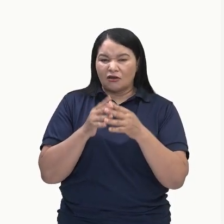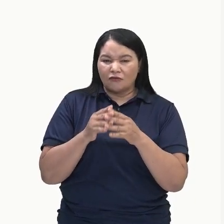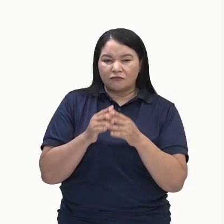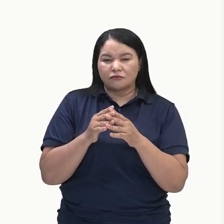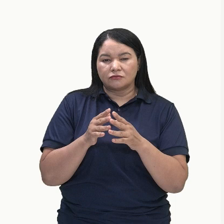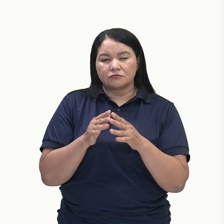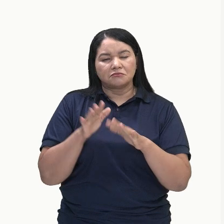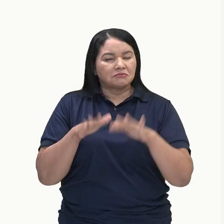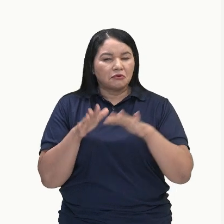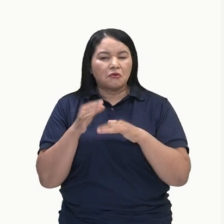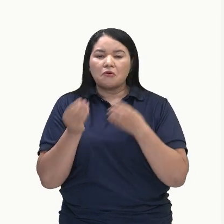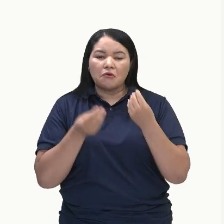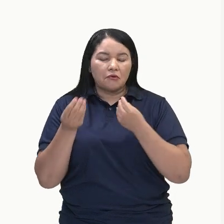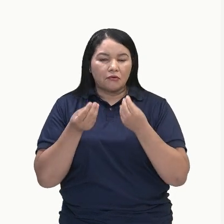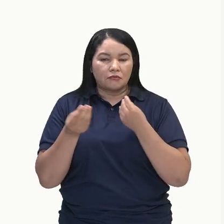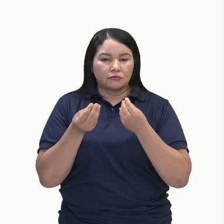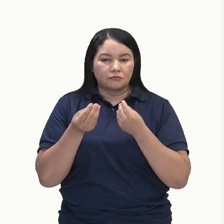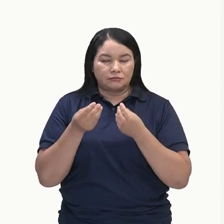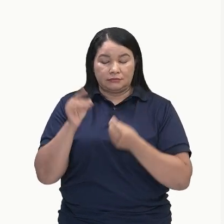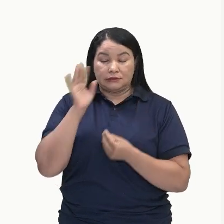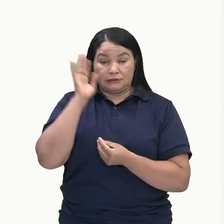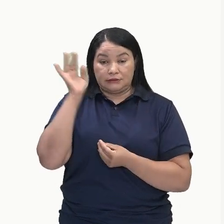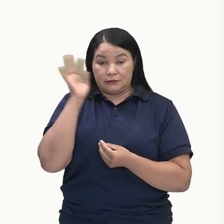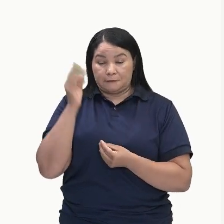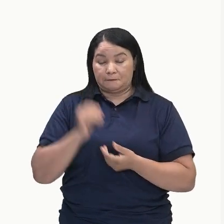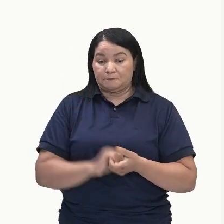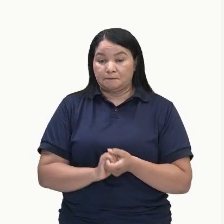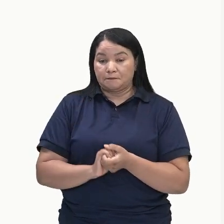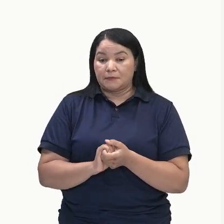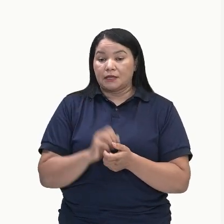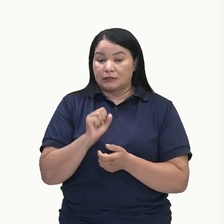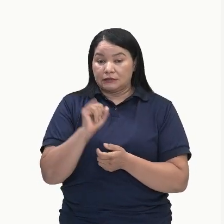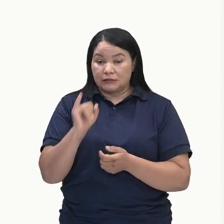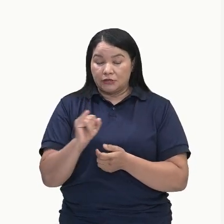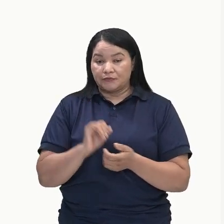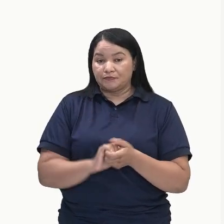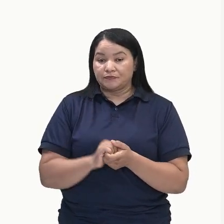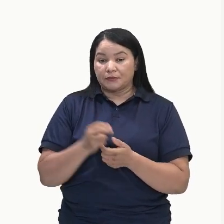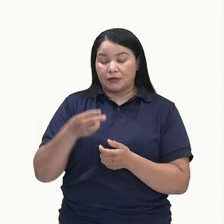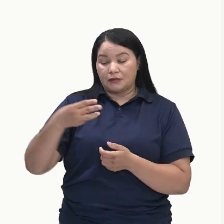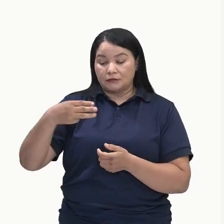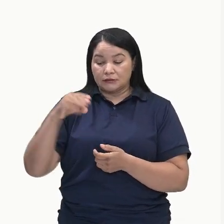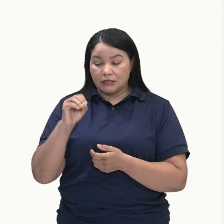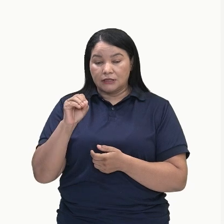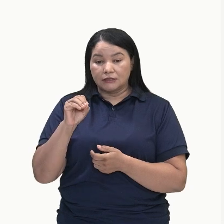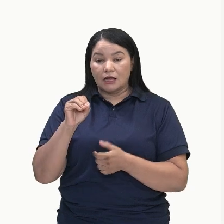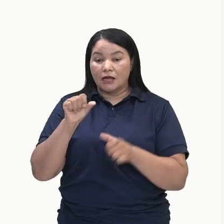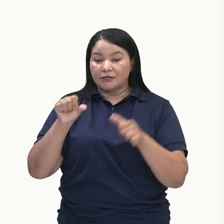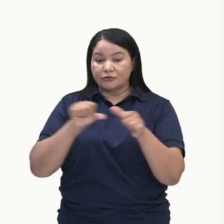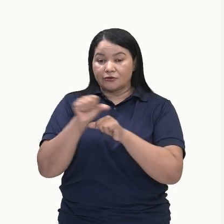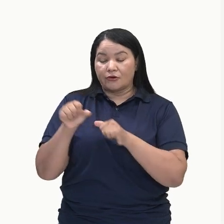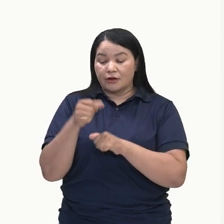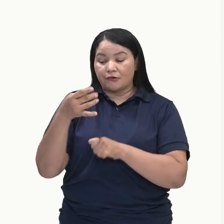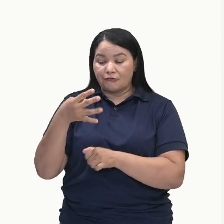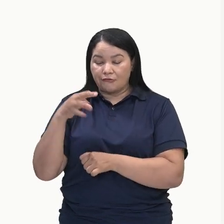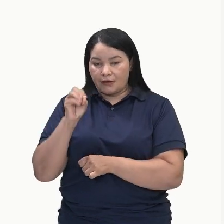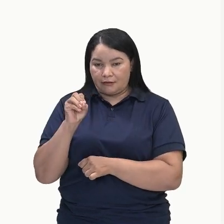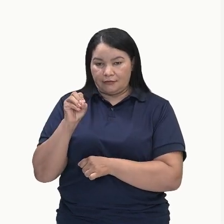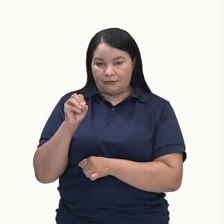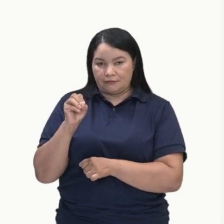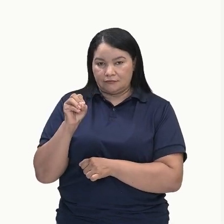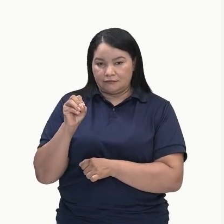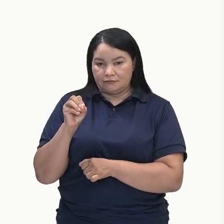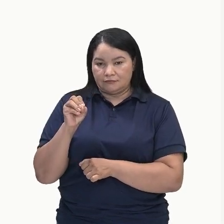ser isso? Imagine que no lugar do 30 tivesse vindo o